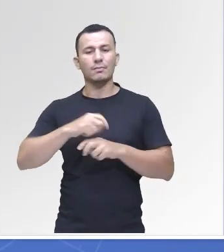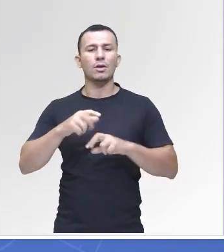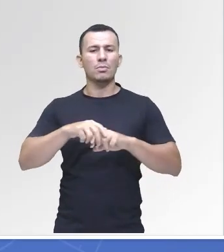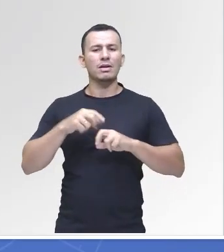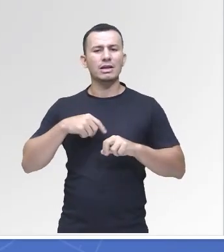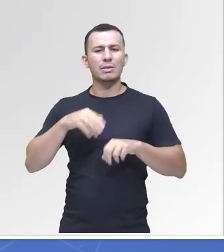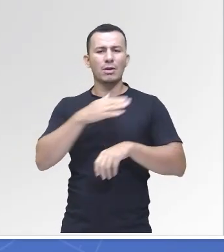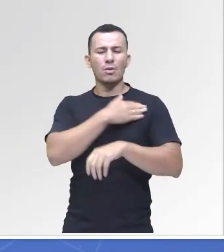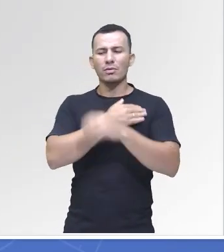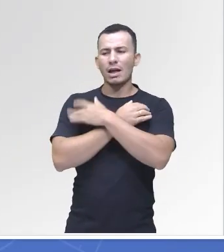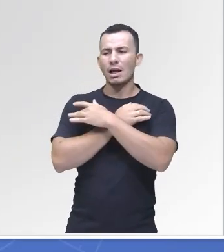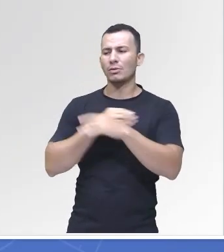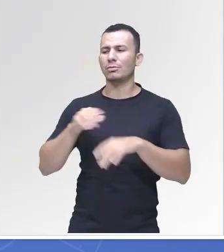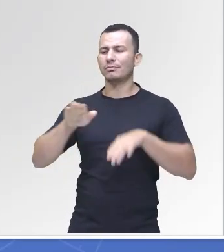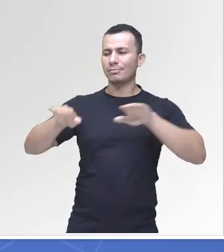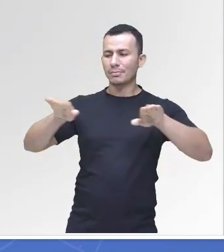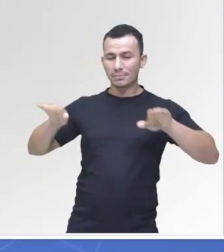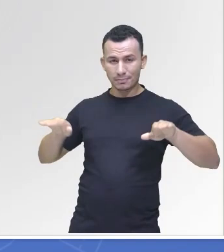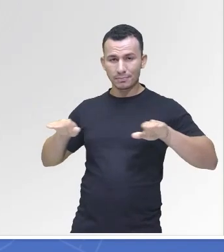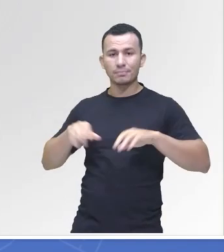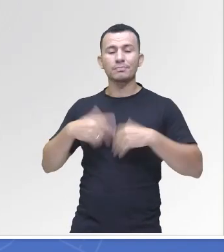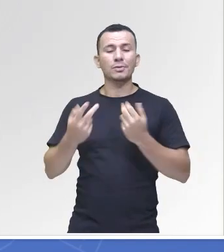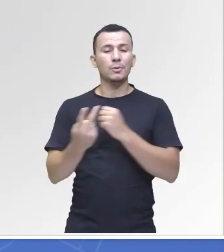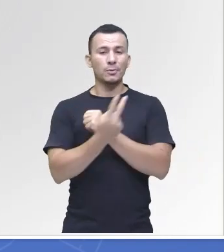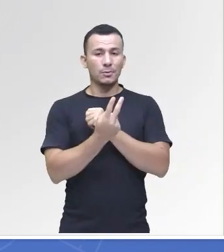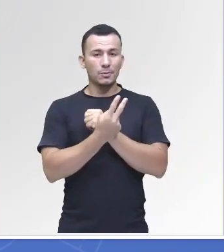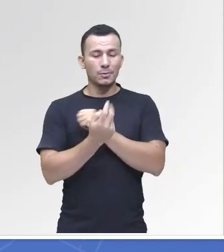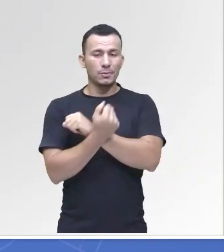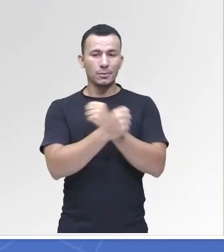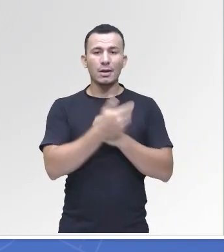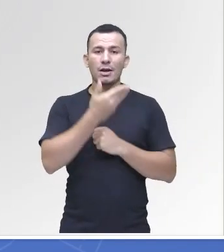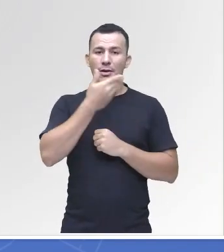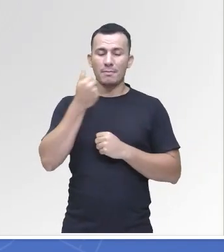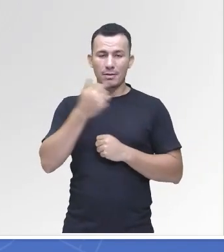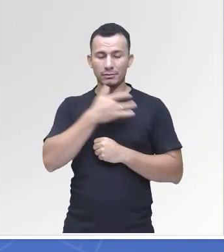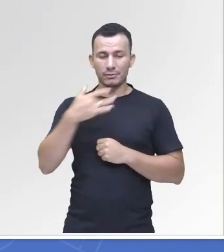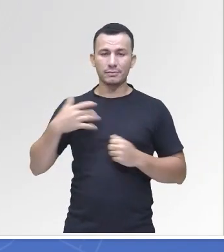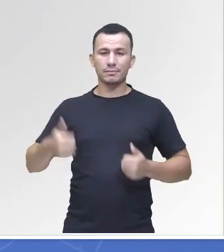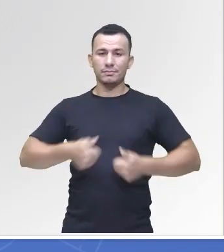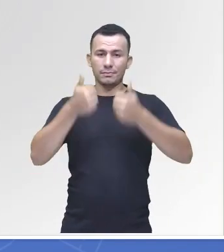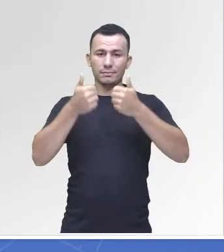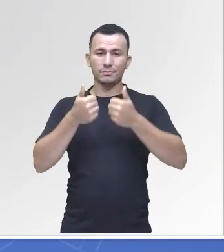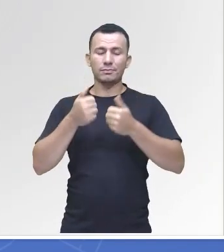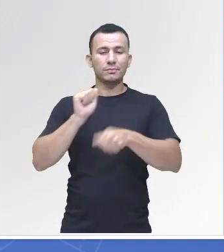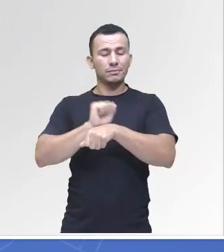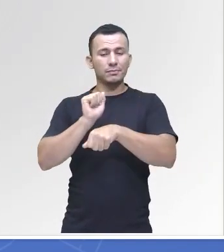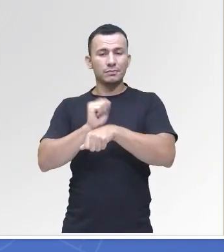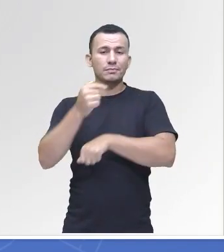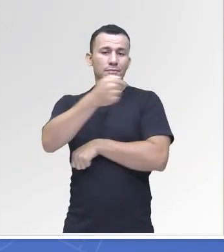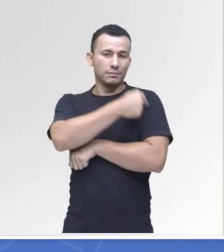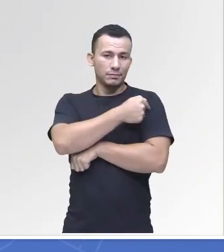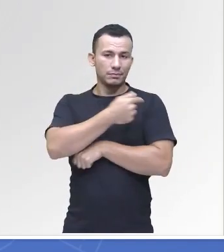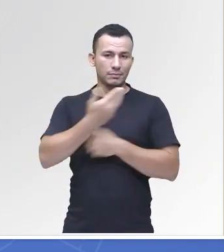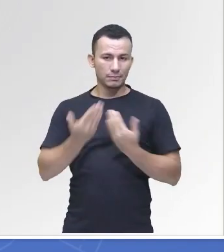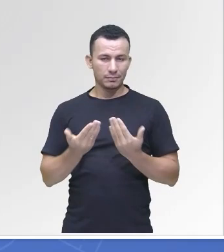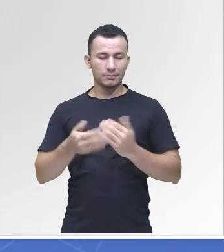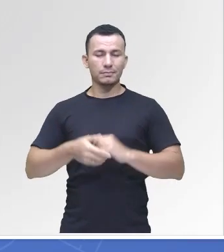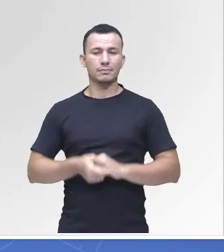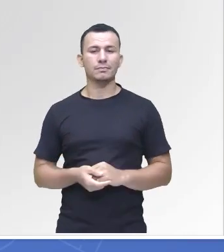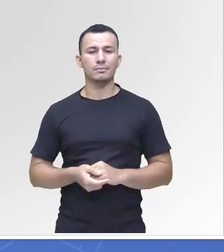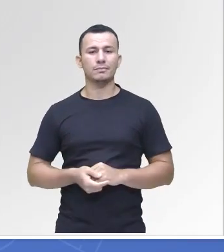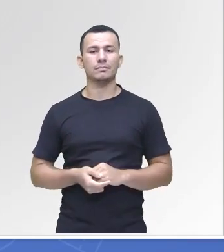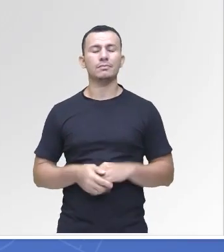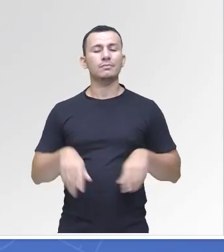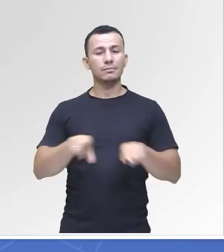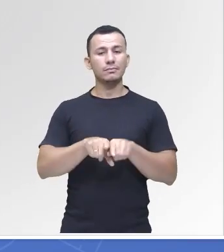ali mantendo contatos. Então, a prevenção é o melhor caminho, até a vacina, né? Até chegar a vacina. E aí nós vamos